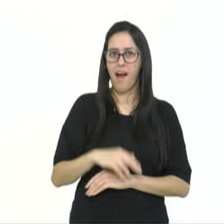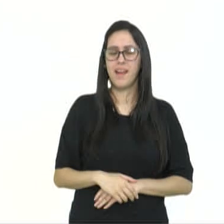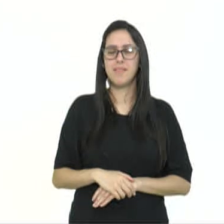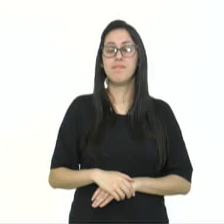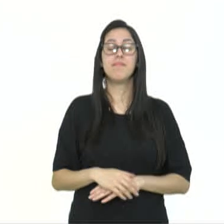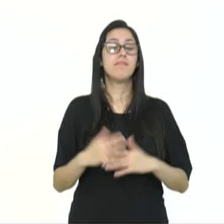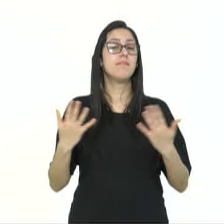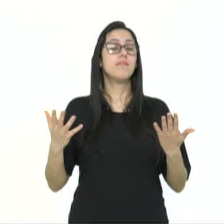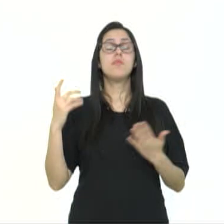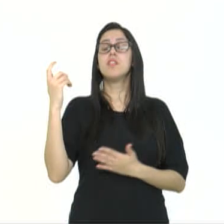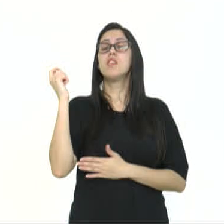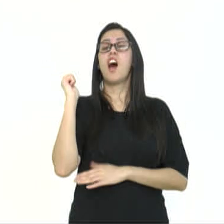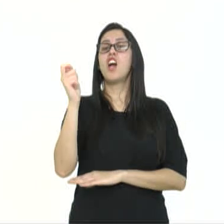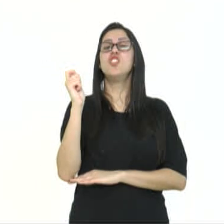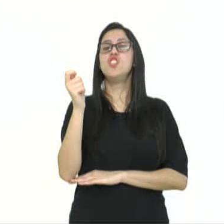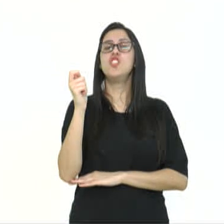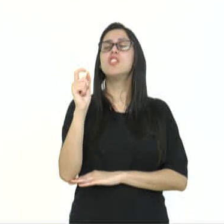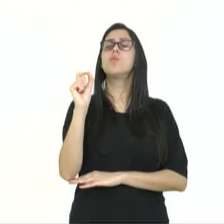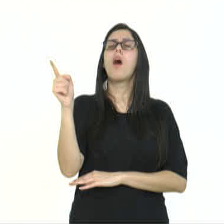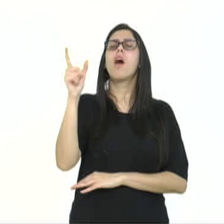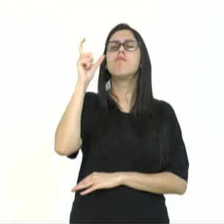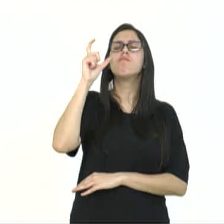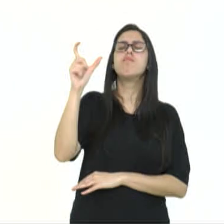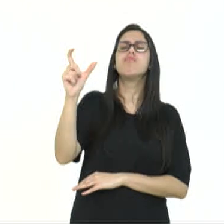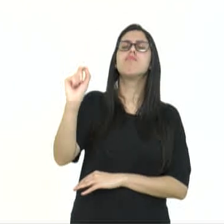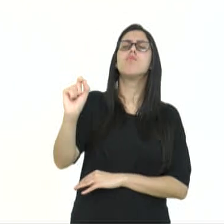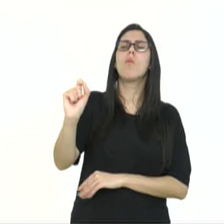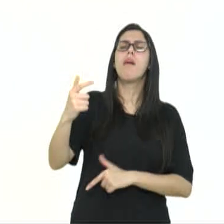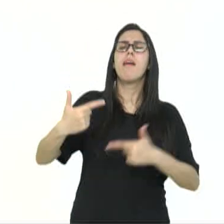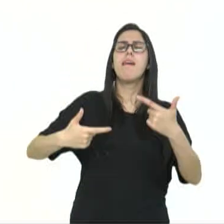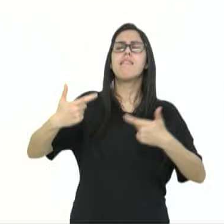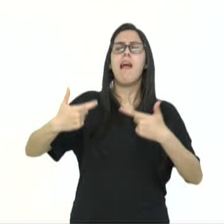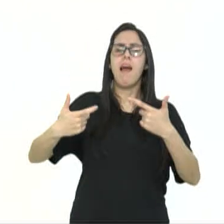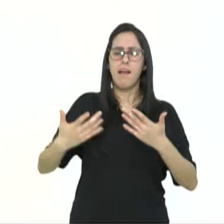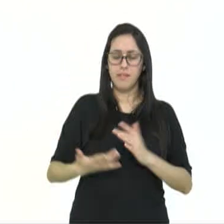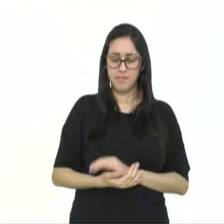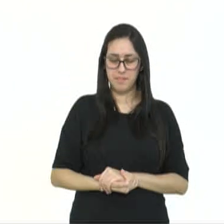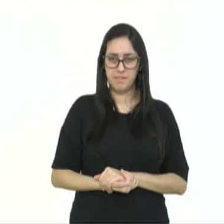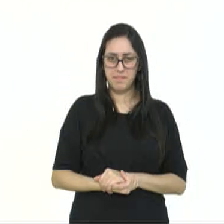Argentina. Qual que era o interesse da Argentina nessa guerra? Bom,